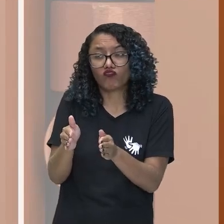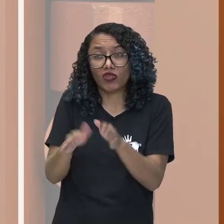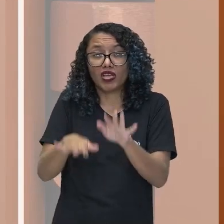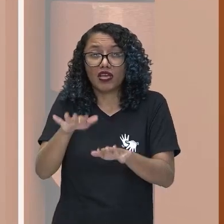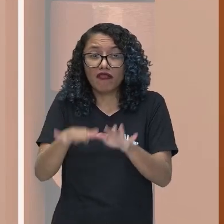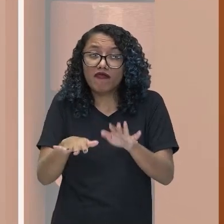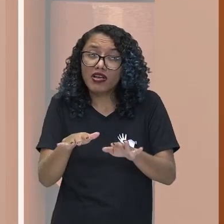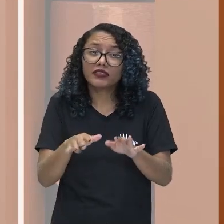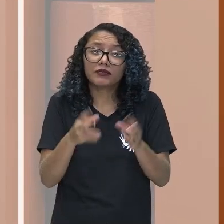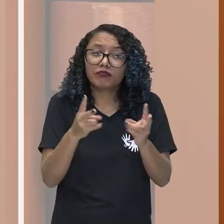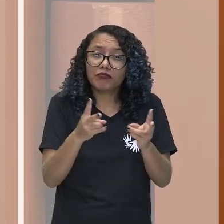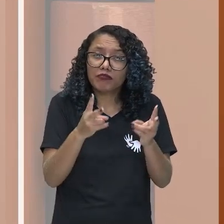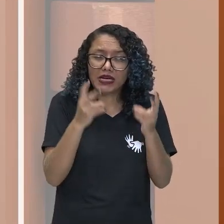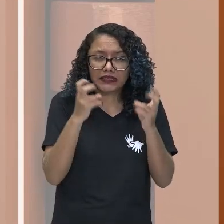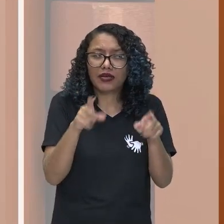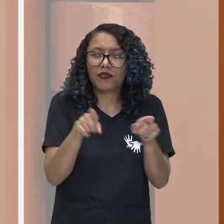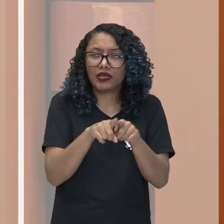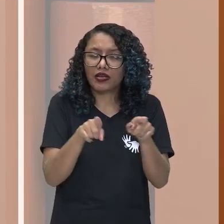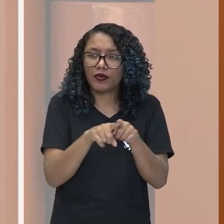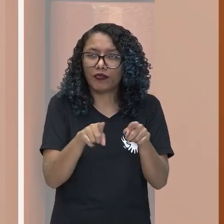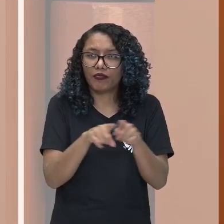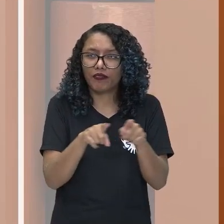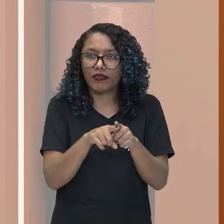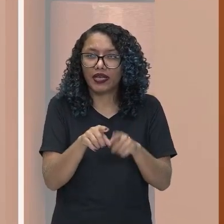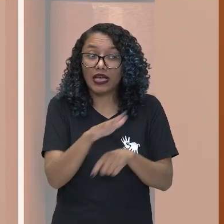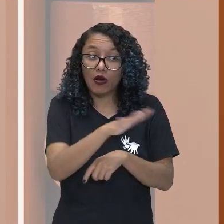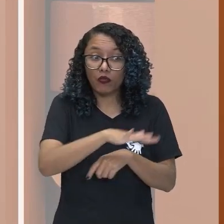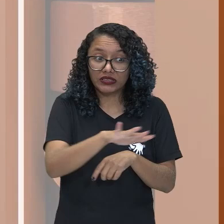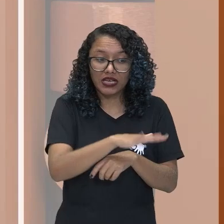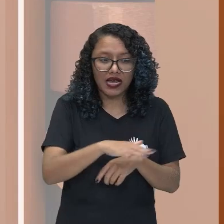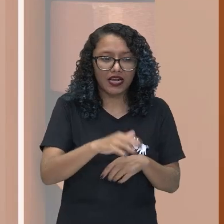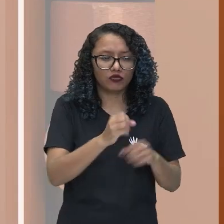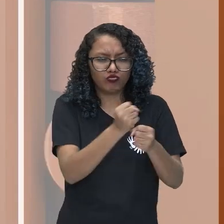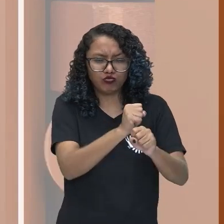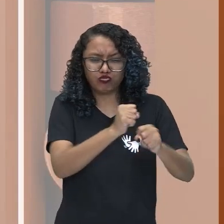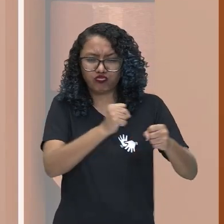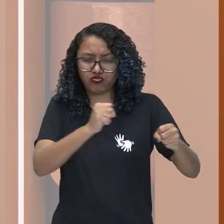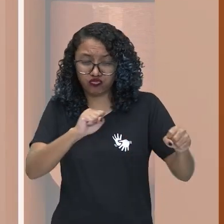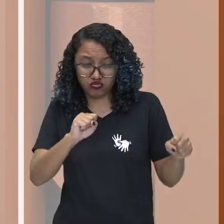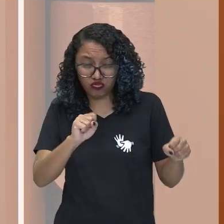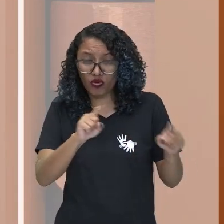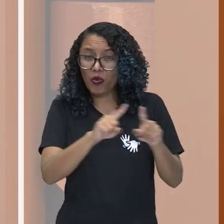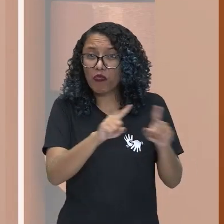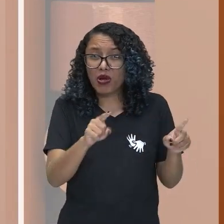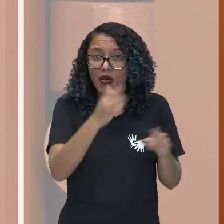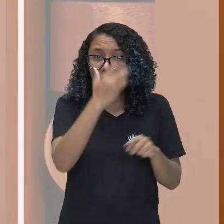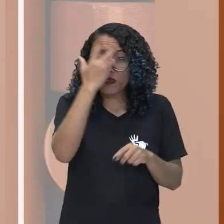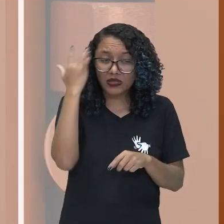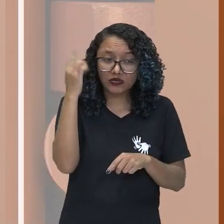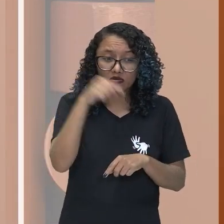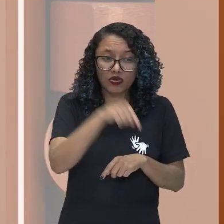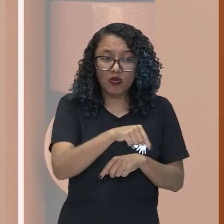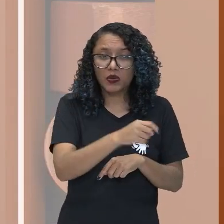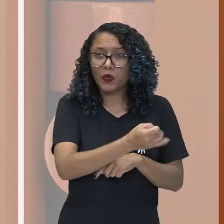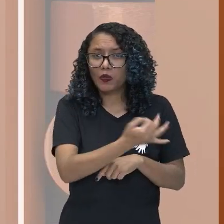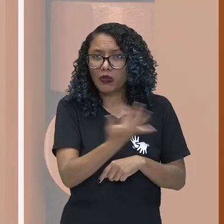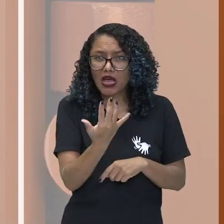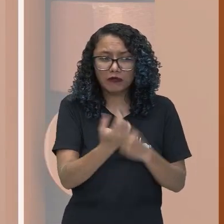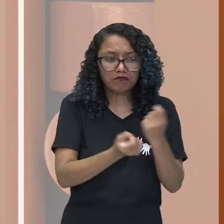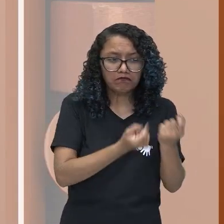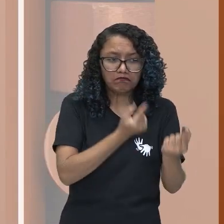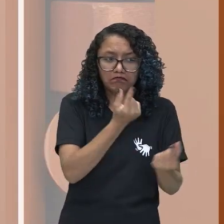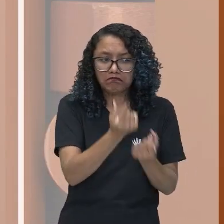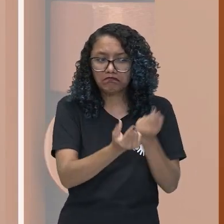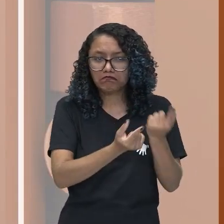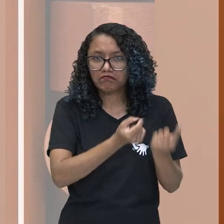que vamos estudar aí áreas em que a extensão ela é grande, porém existem poucas pessoas,